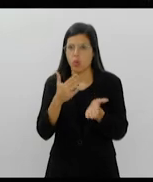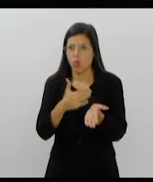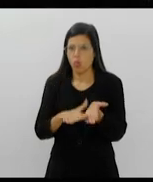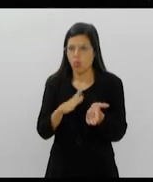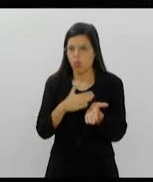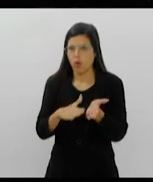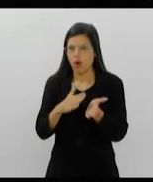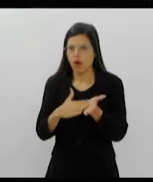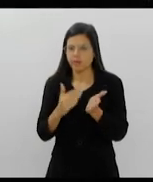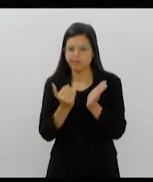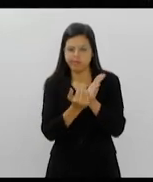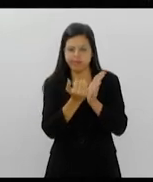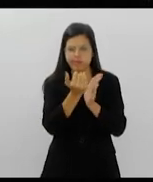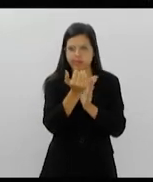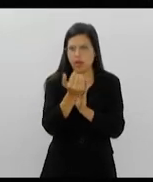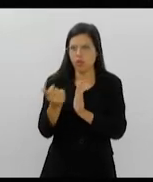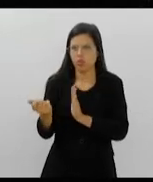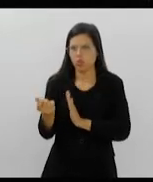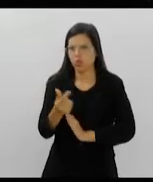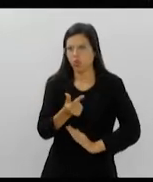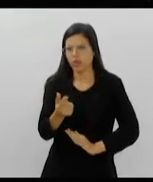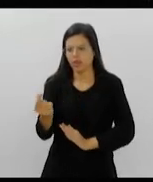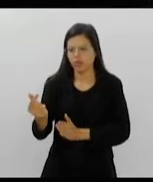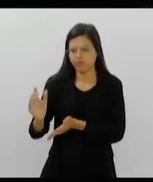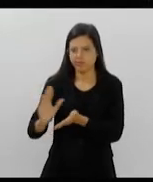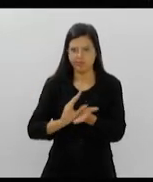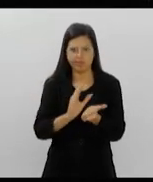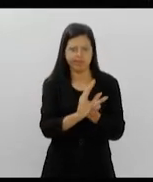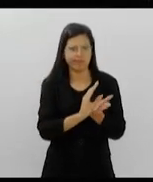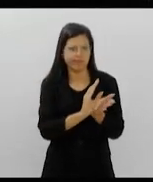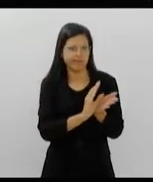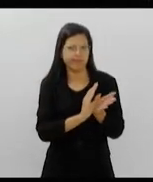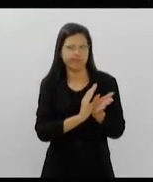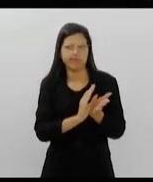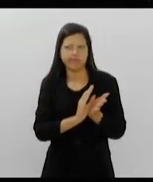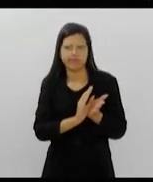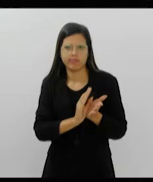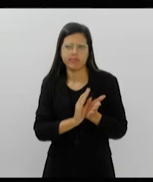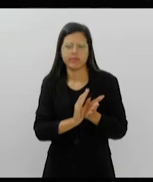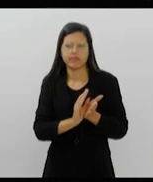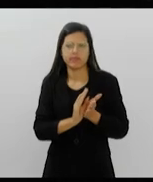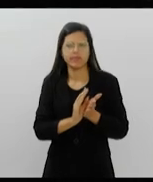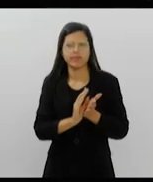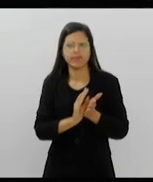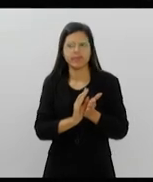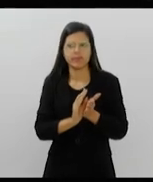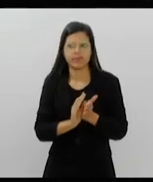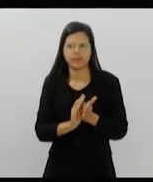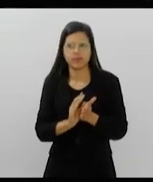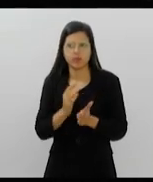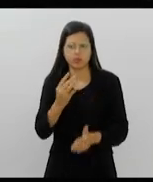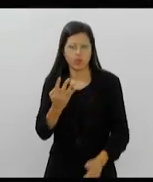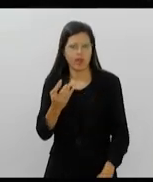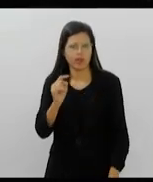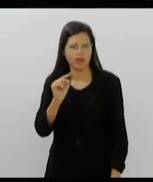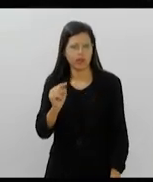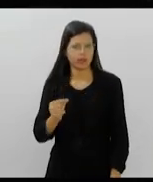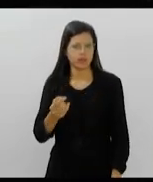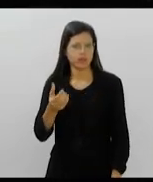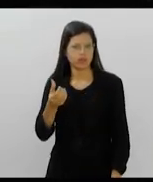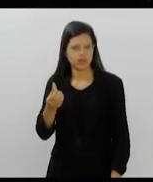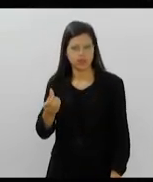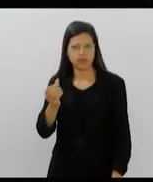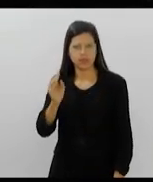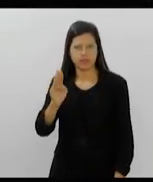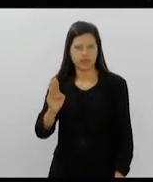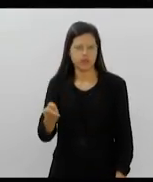são maiores que as receitas nesse incrível montante de 4,6